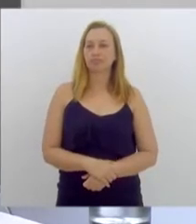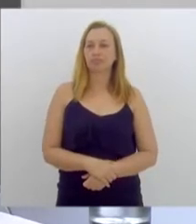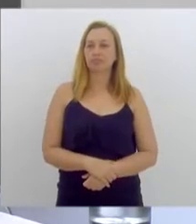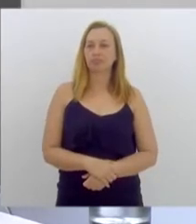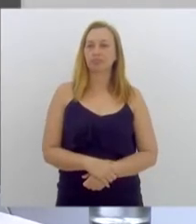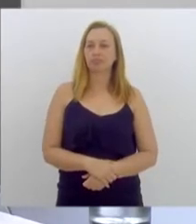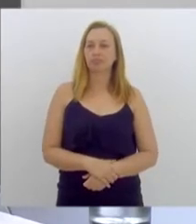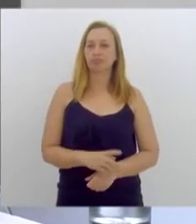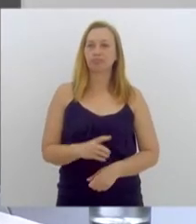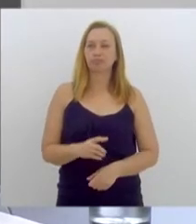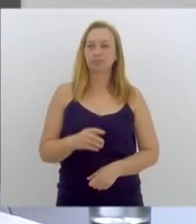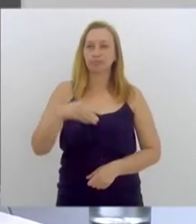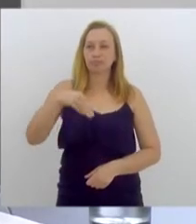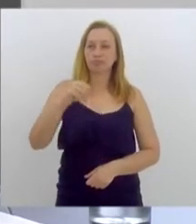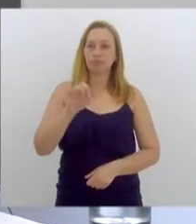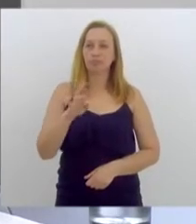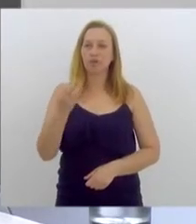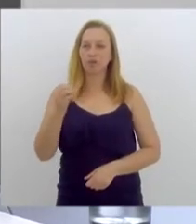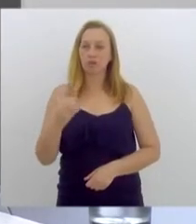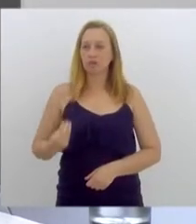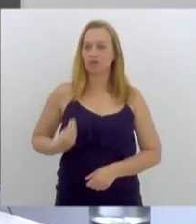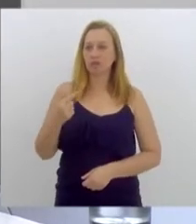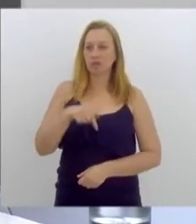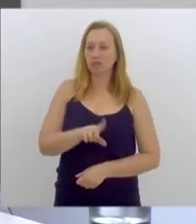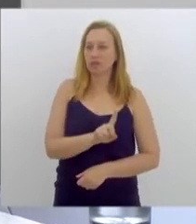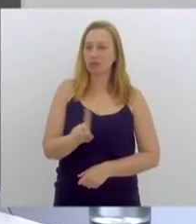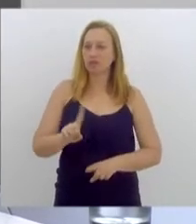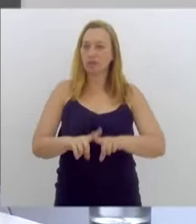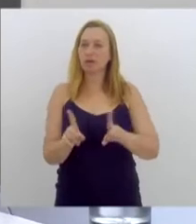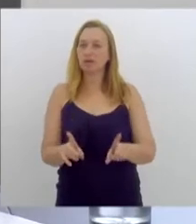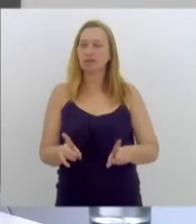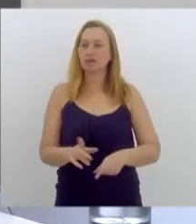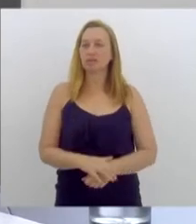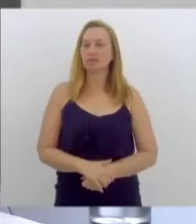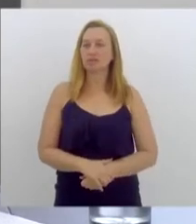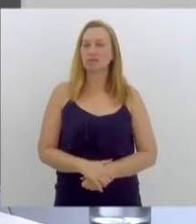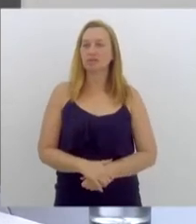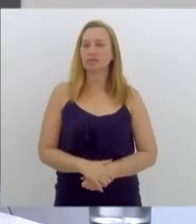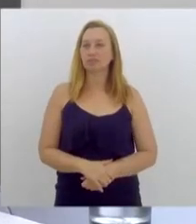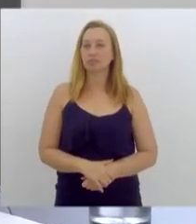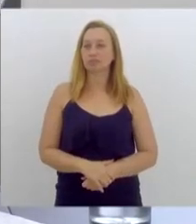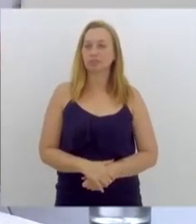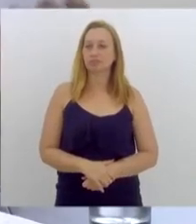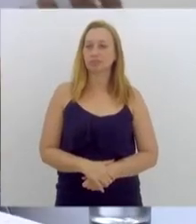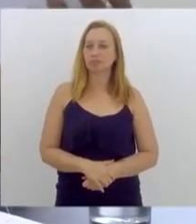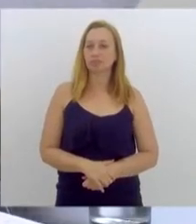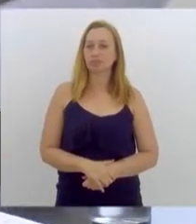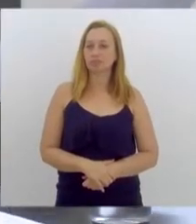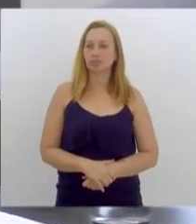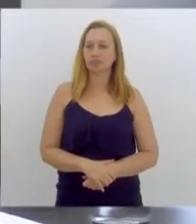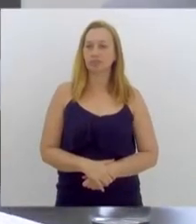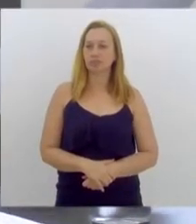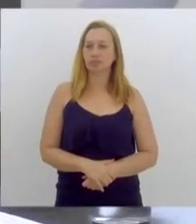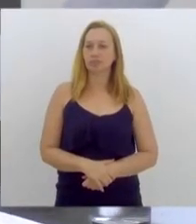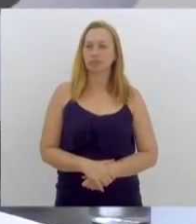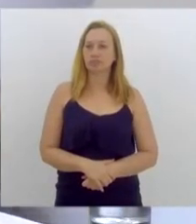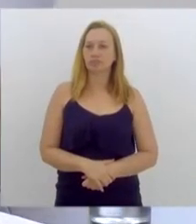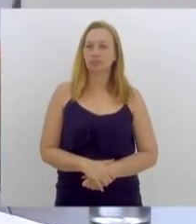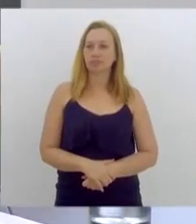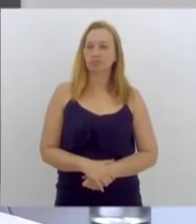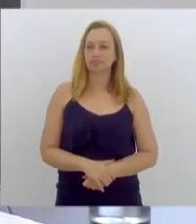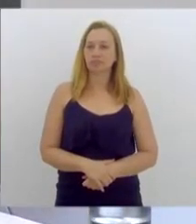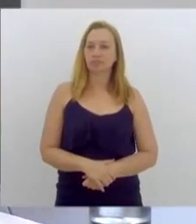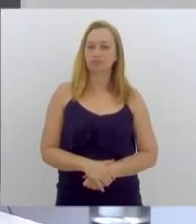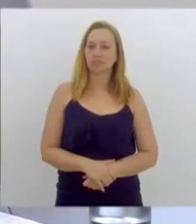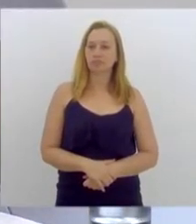Dr Mauro Osório não está aqui mas estão aqui que não não mandar aqui os